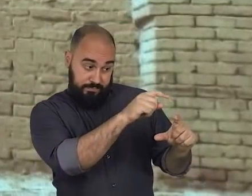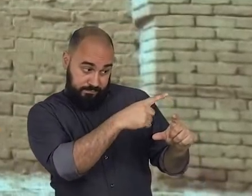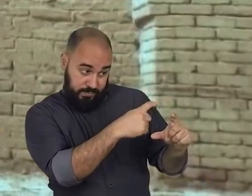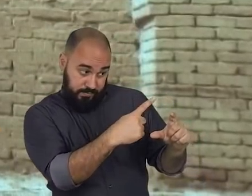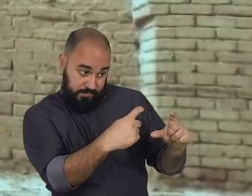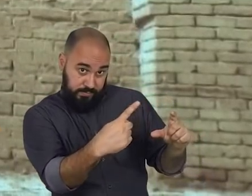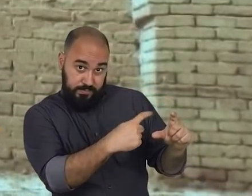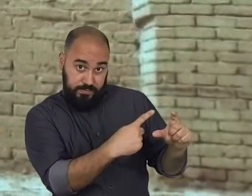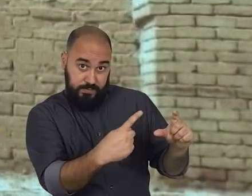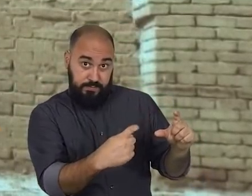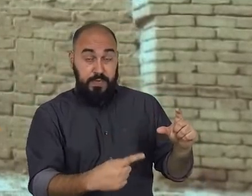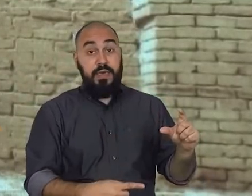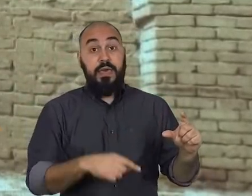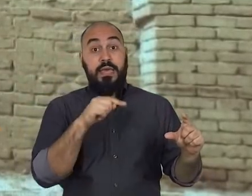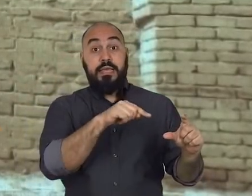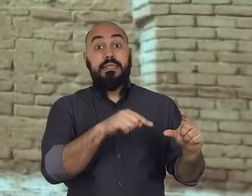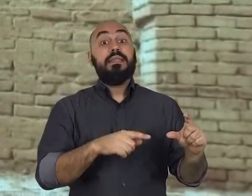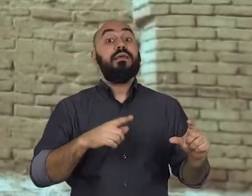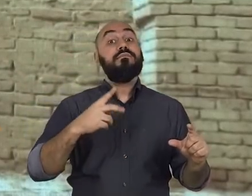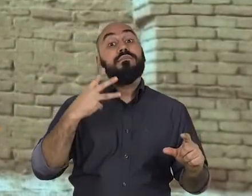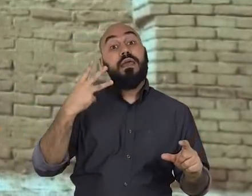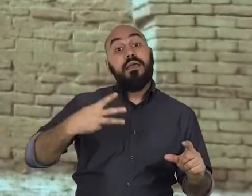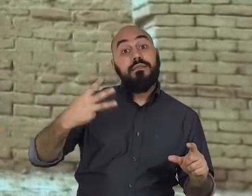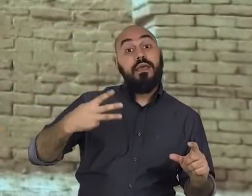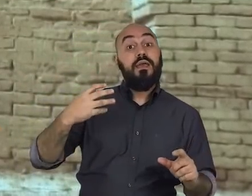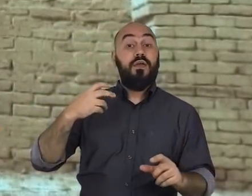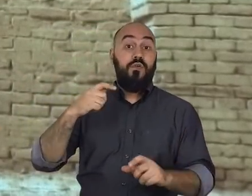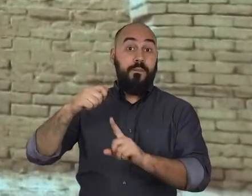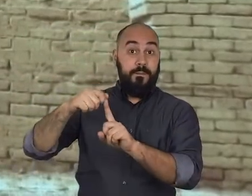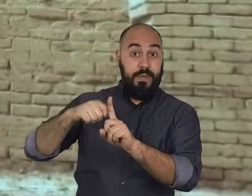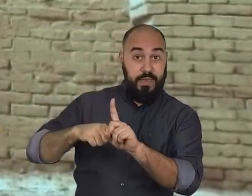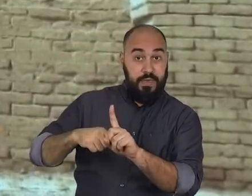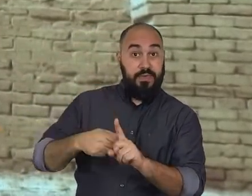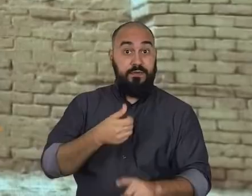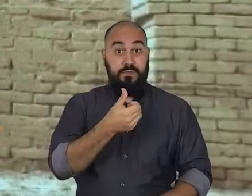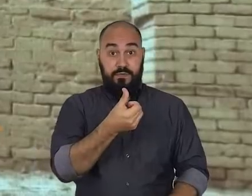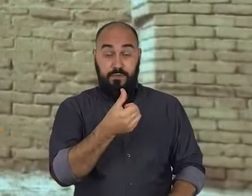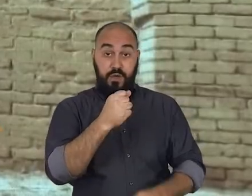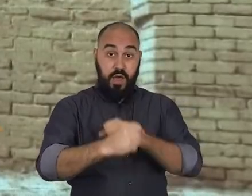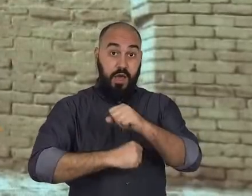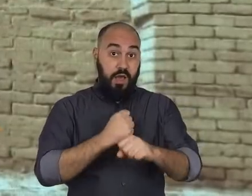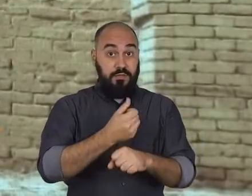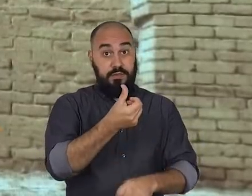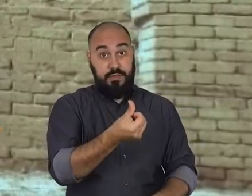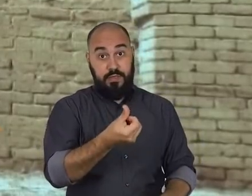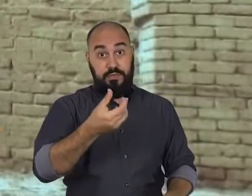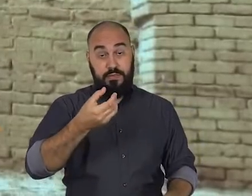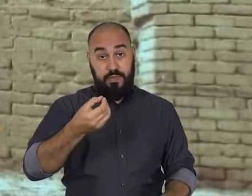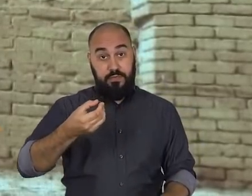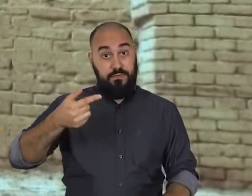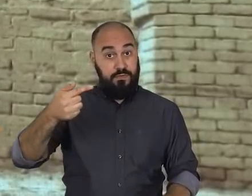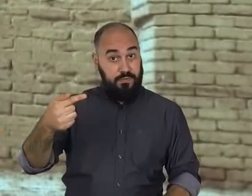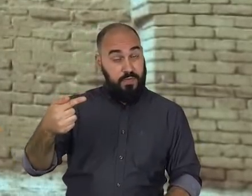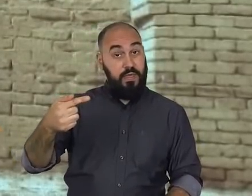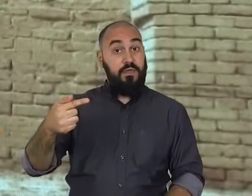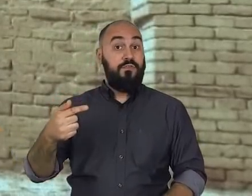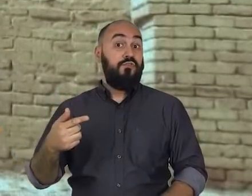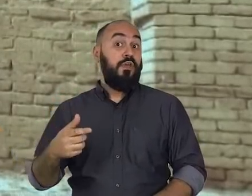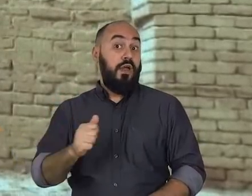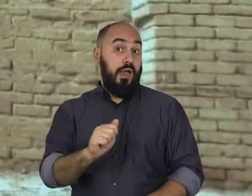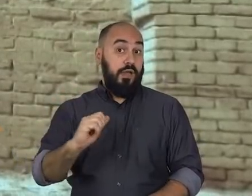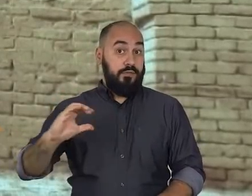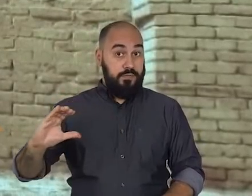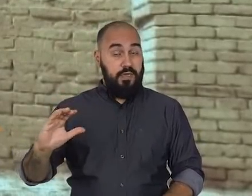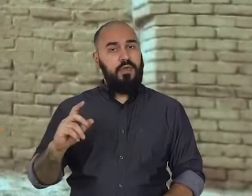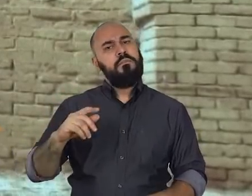de ver, no 3º mês do ano 607 a.C., mês esse que equivaleria a 4 de maio a